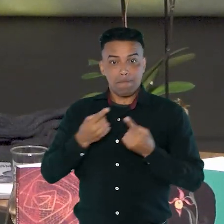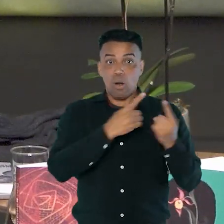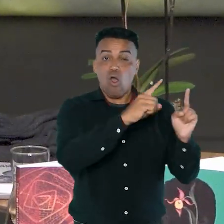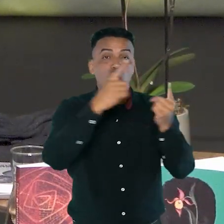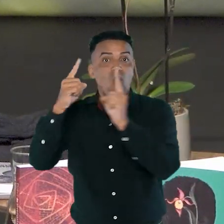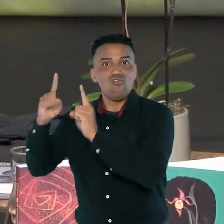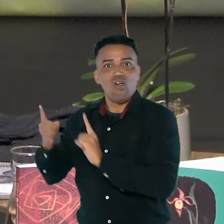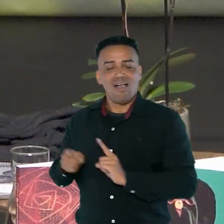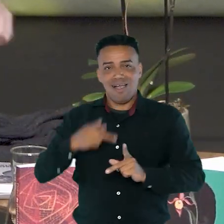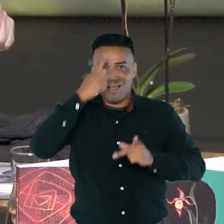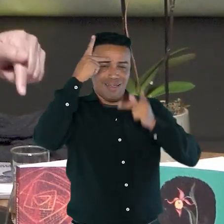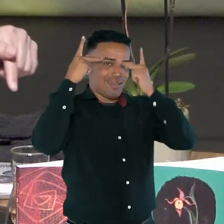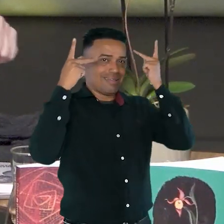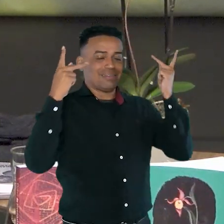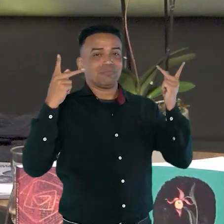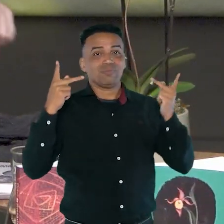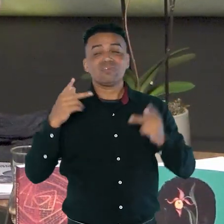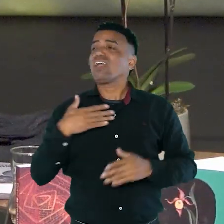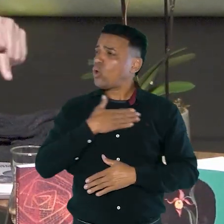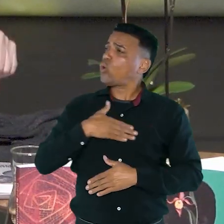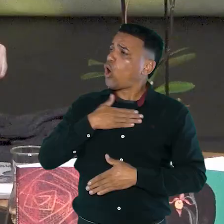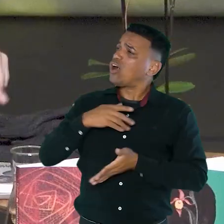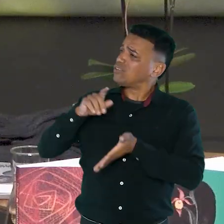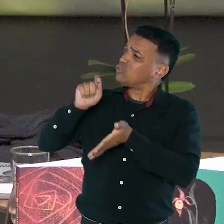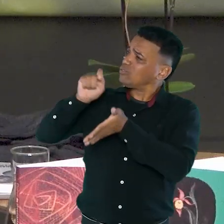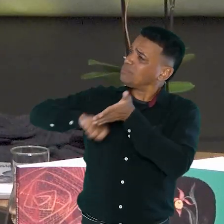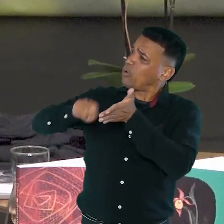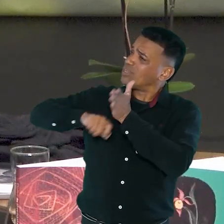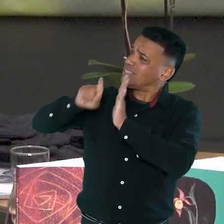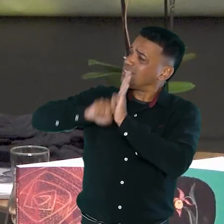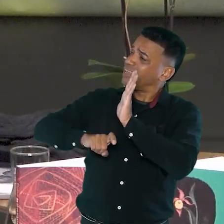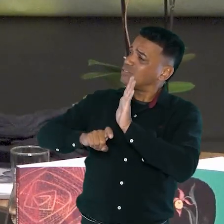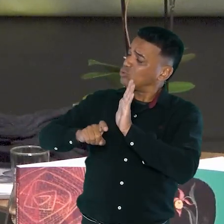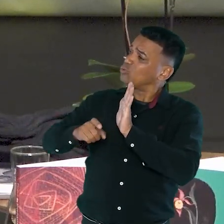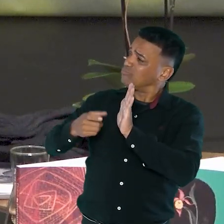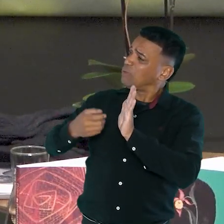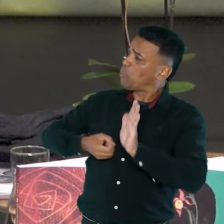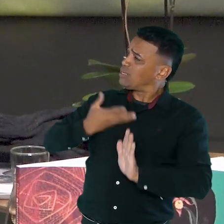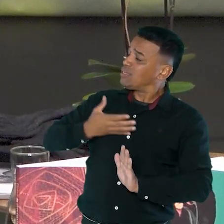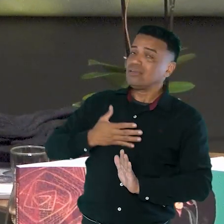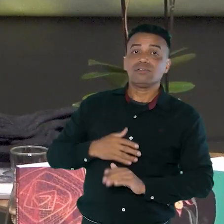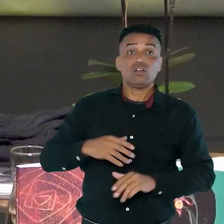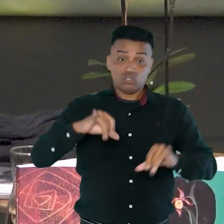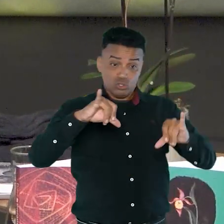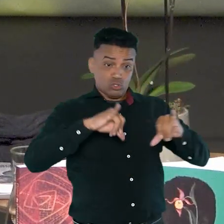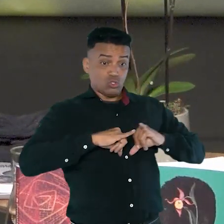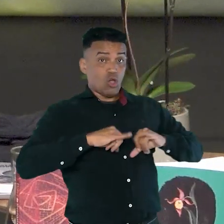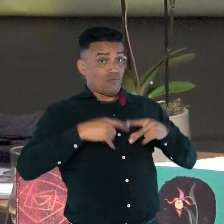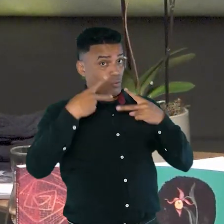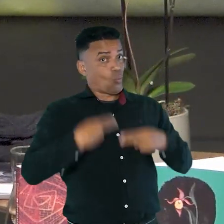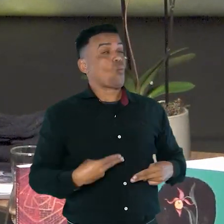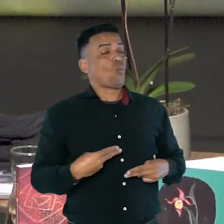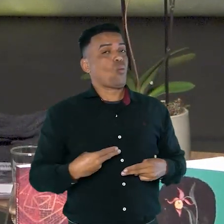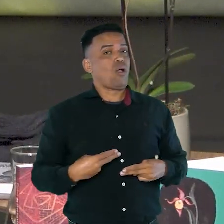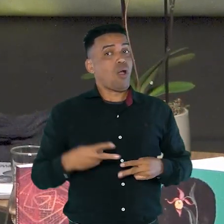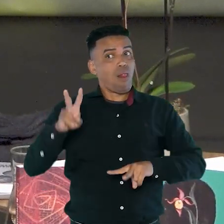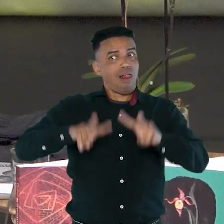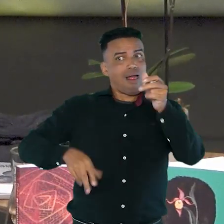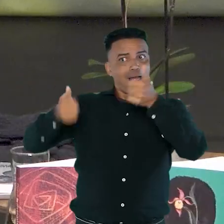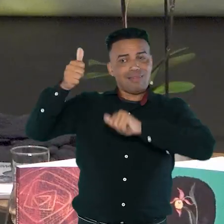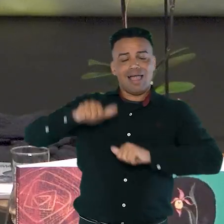pessoas. E eu, quando alguém fala assim: eu gosto da sua poesia, eu falo: sofre que nem eu. Já fiz a análise.